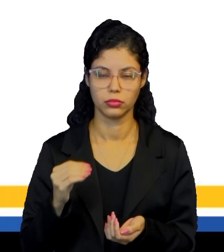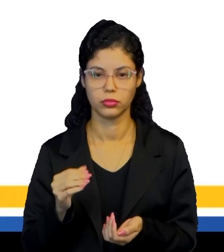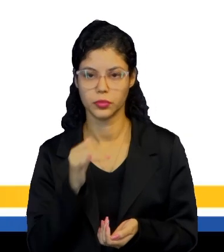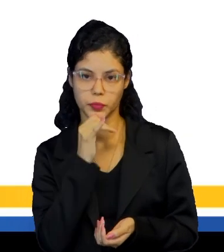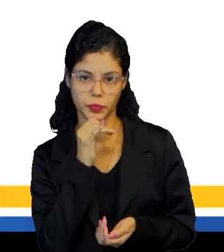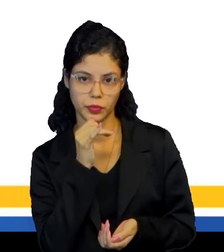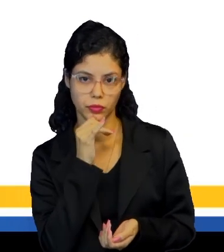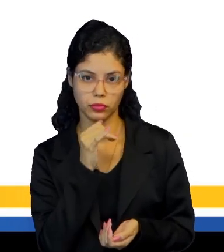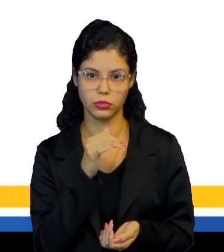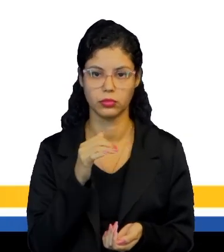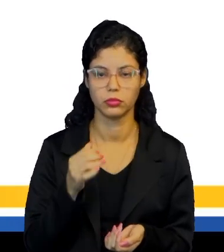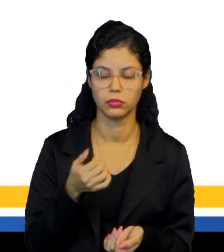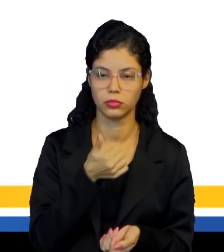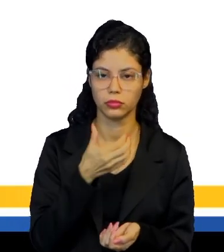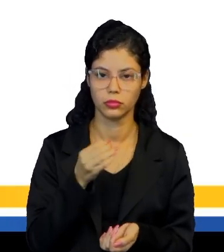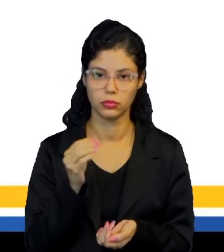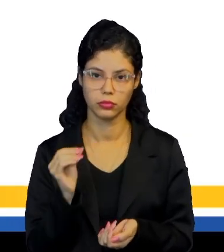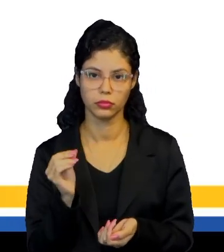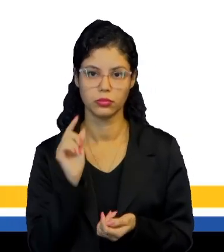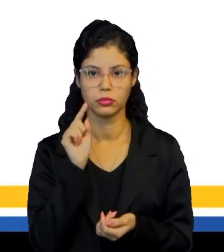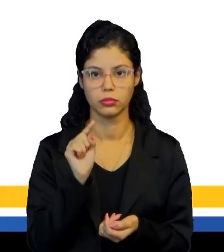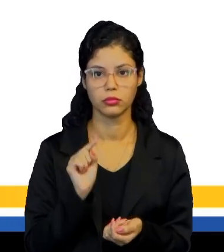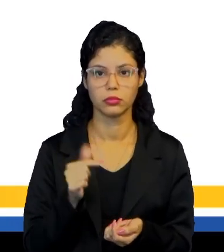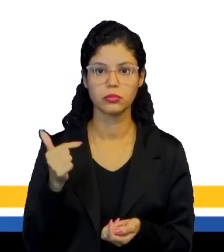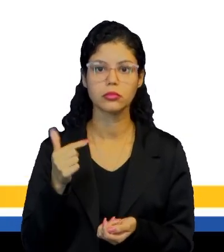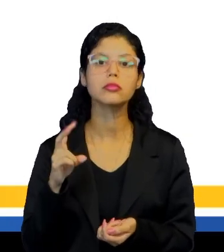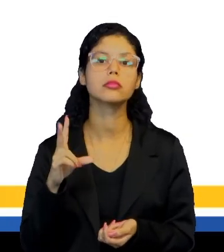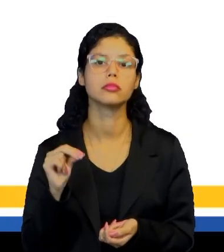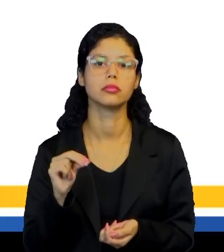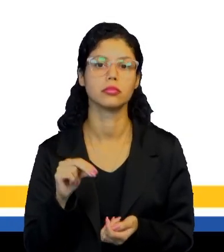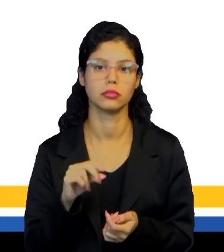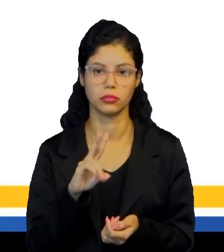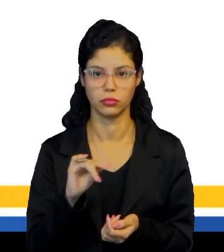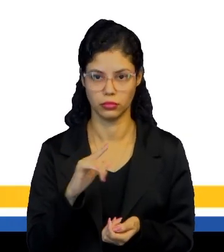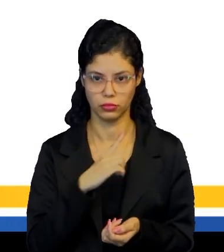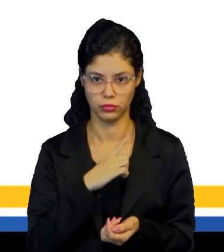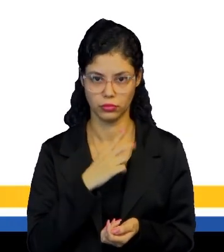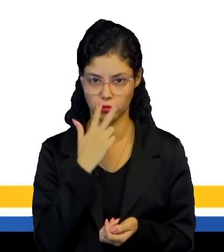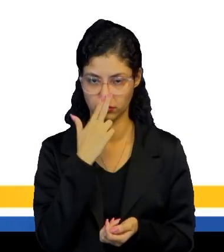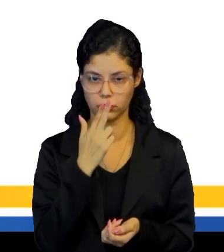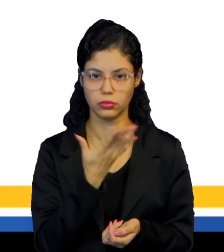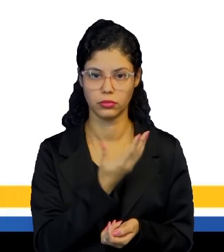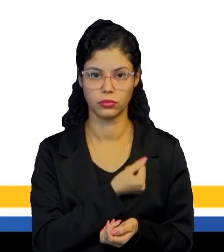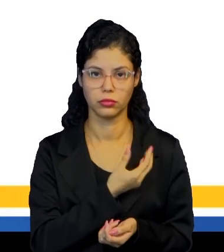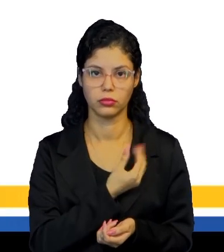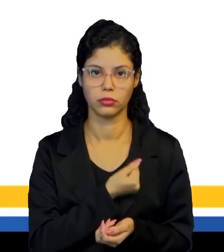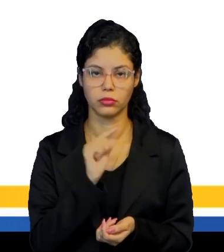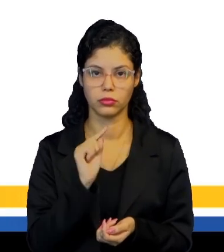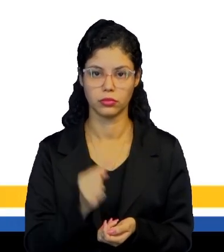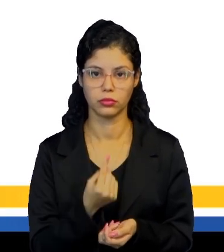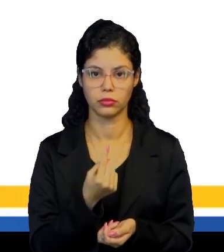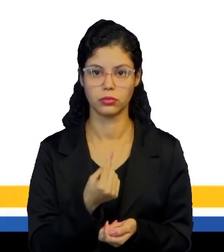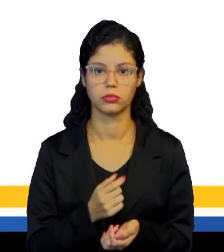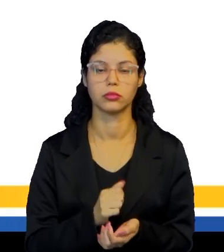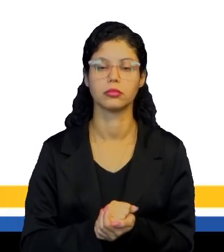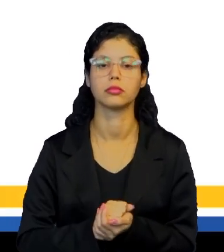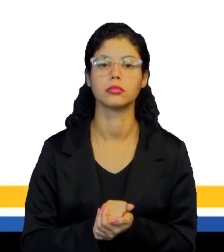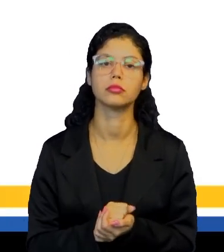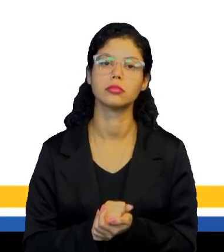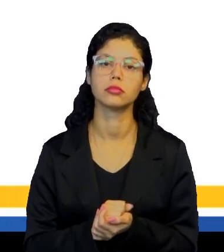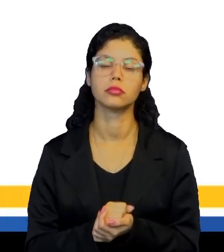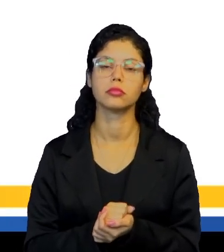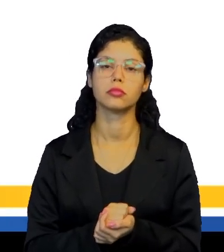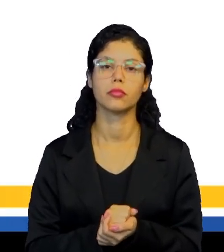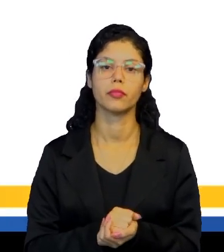dividido para 2 = 50 nós vamos ter que trabalhar com números decimais ou seja 200 dividido para